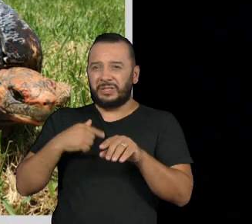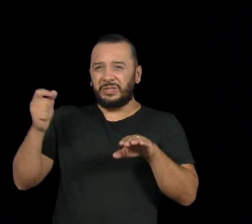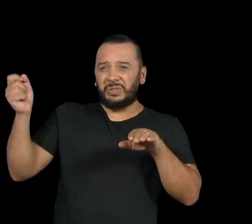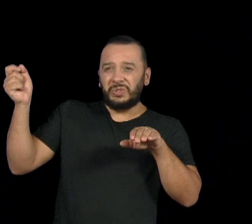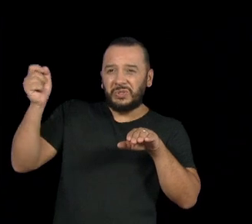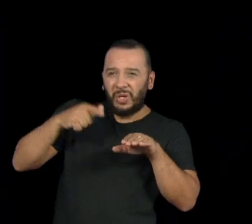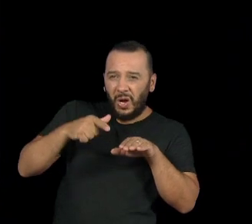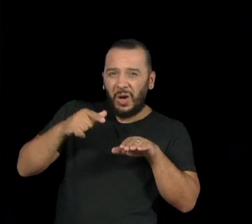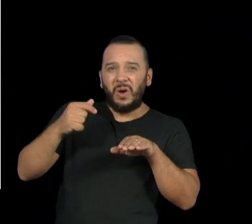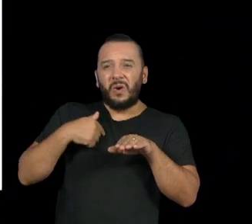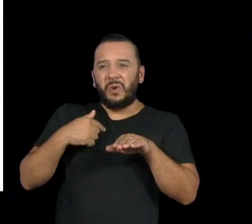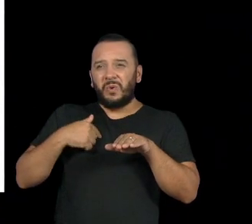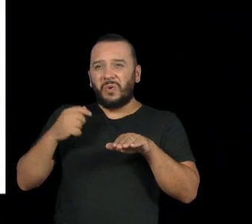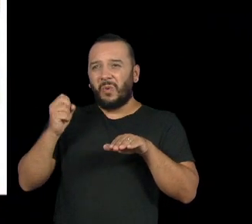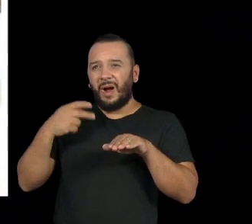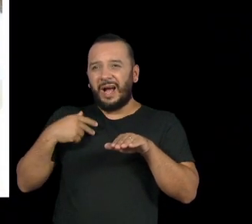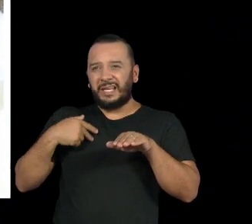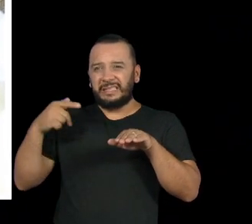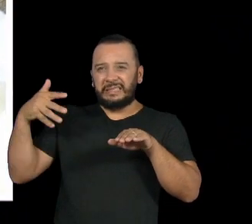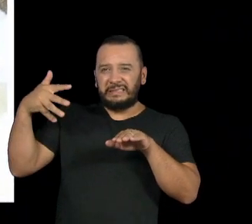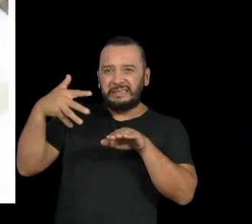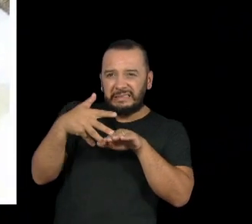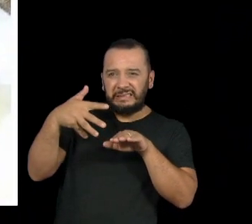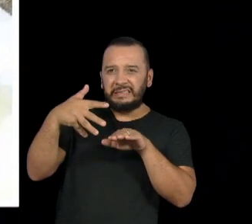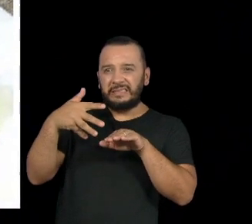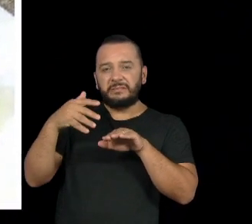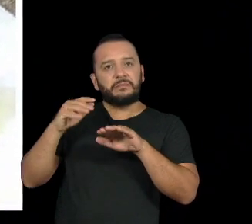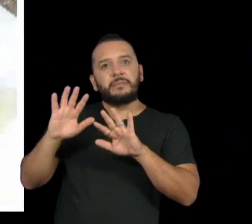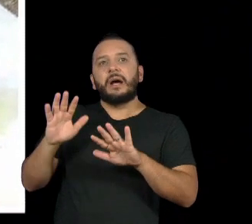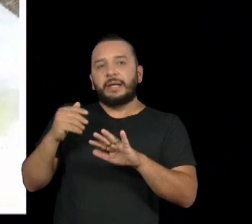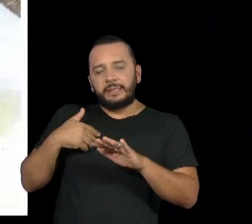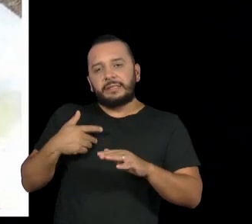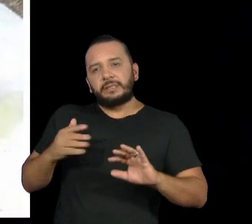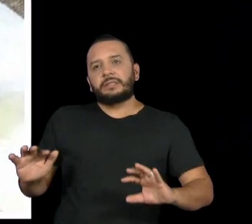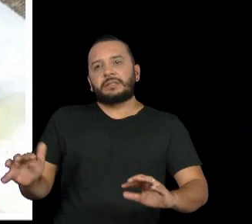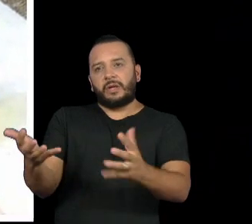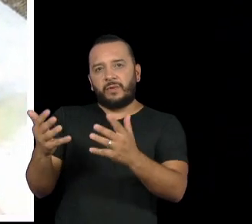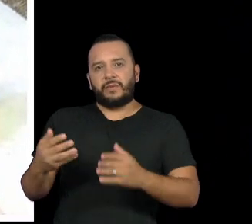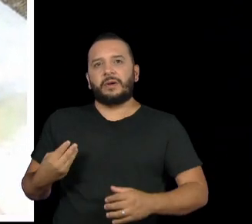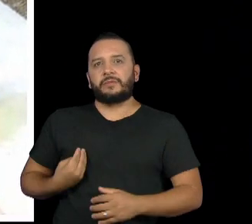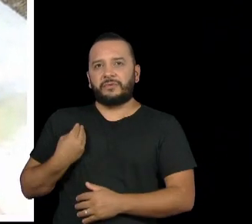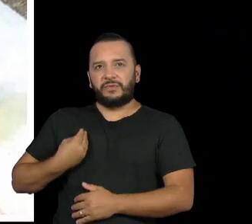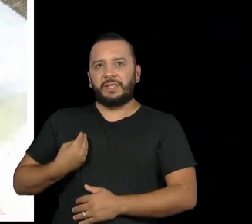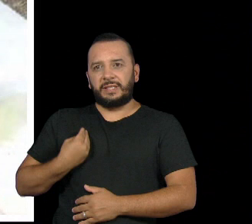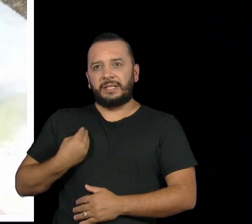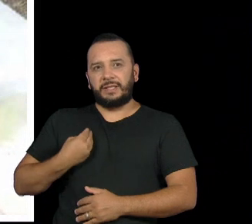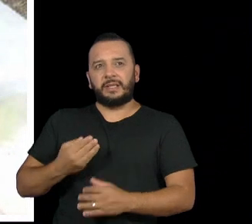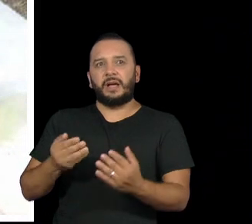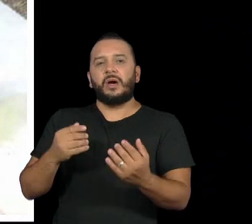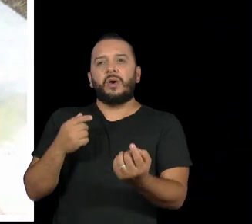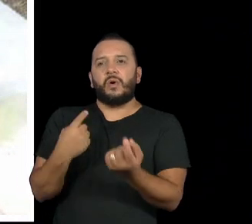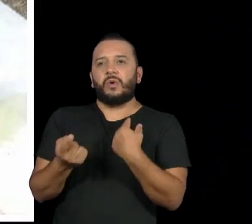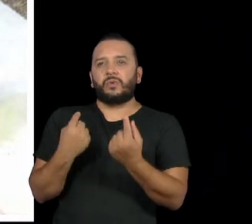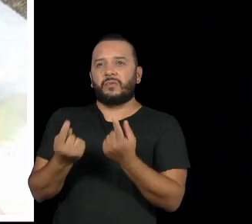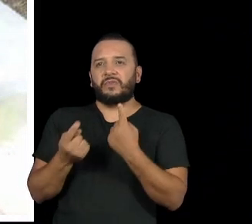sol. Por sorte, a Fred foi resgatada com vida na beira de uma rodovia.